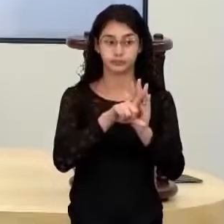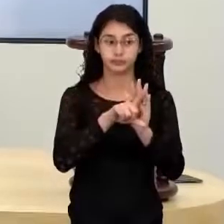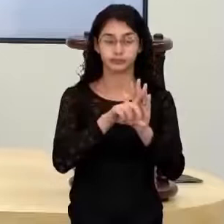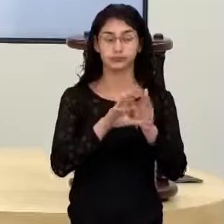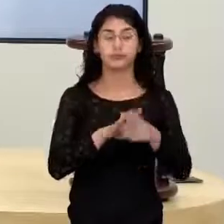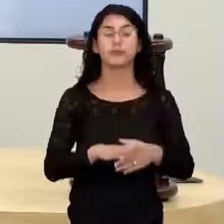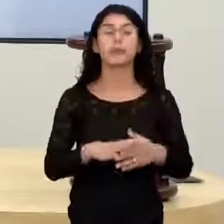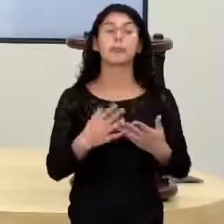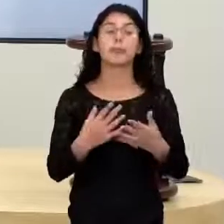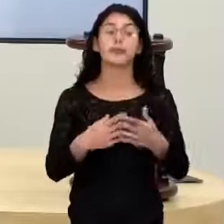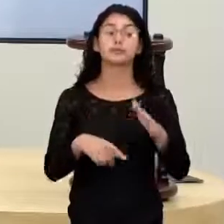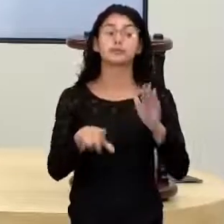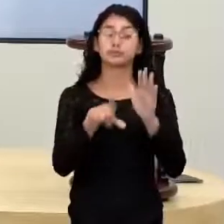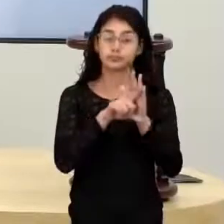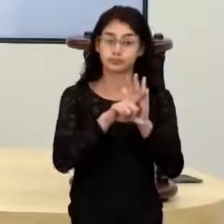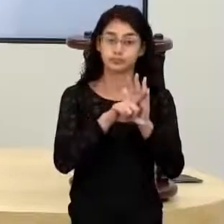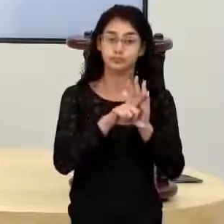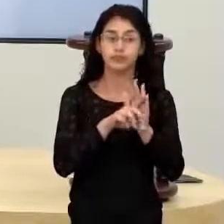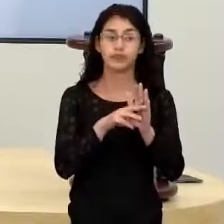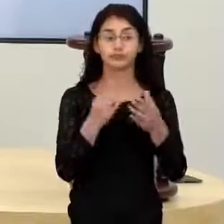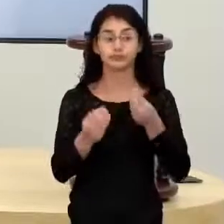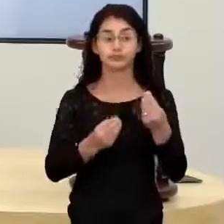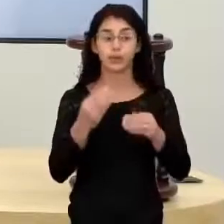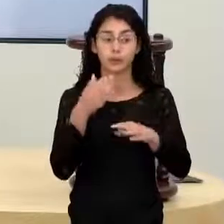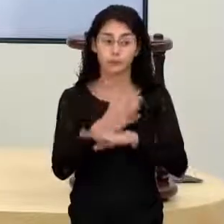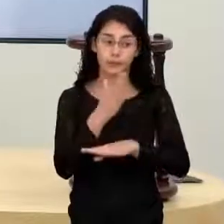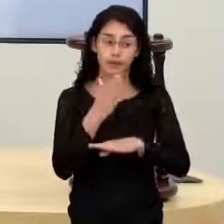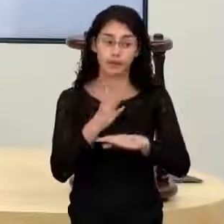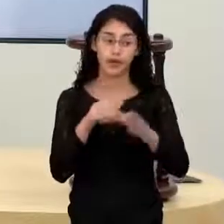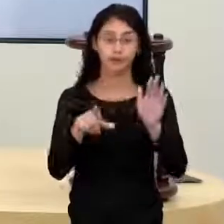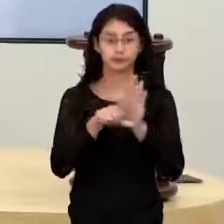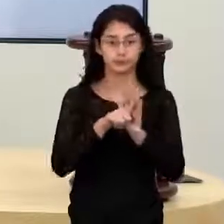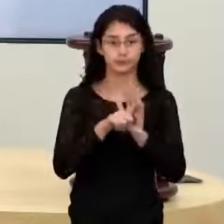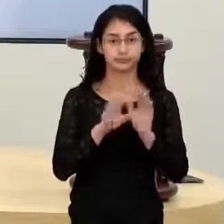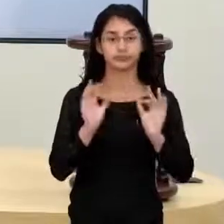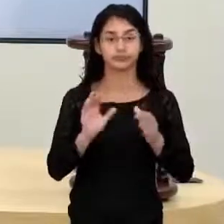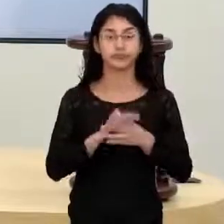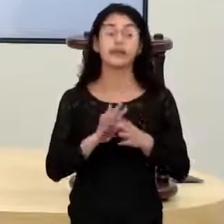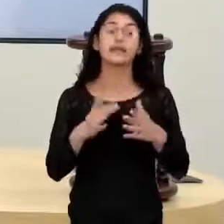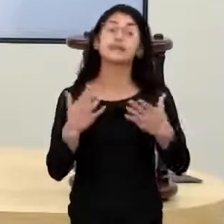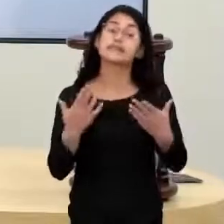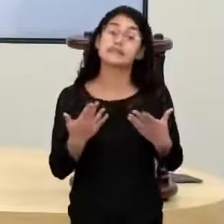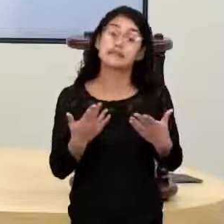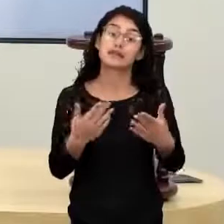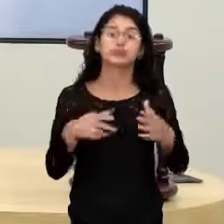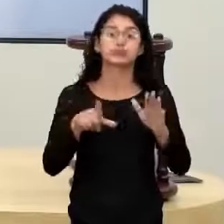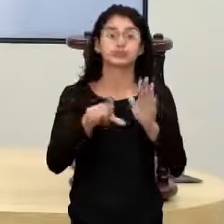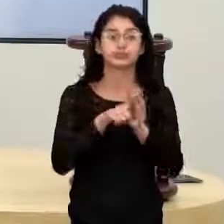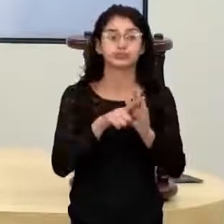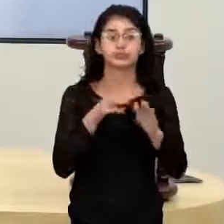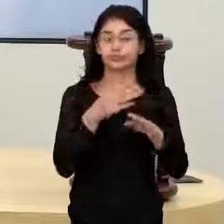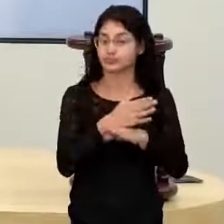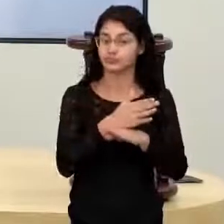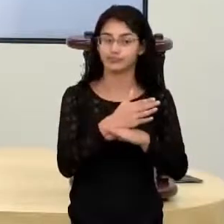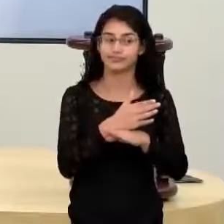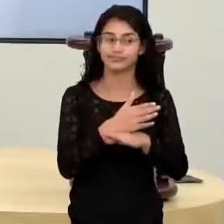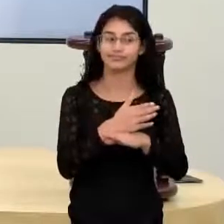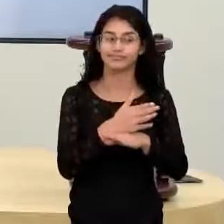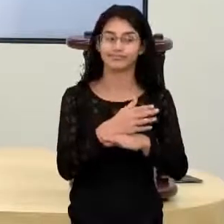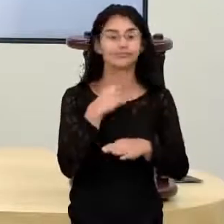que vai aprovar essa lei. Se o Legislativo não aprovar, a lei não vai para frente.